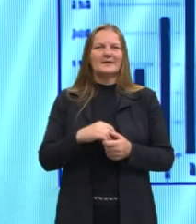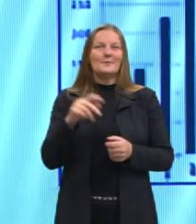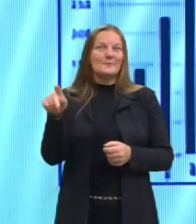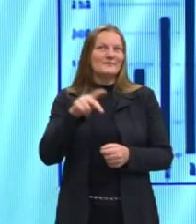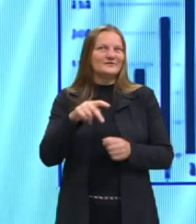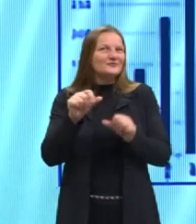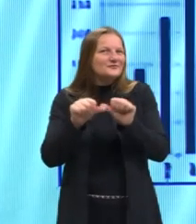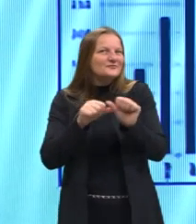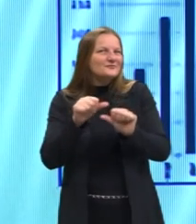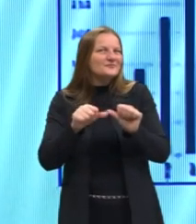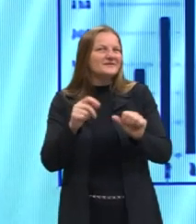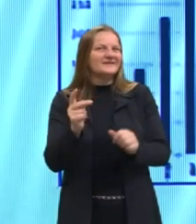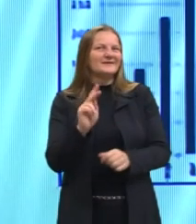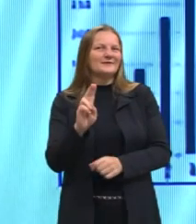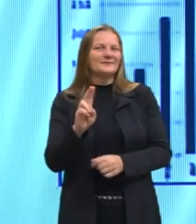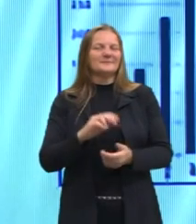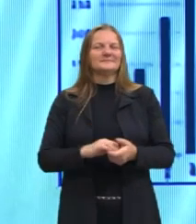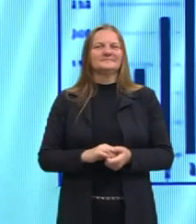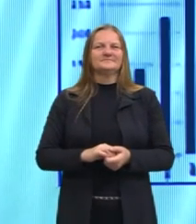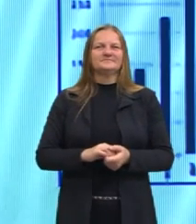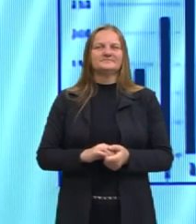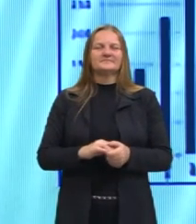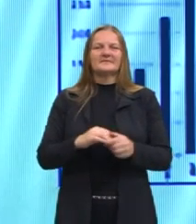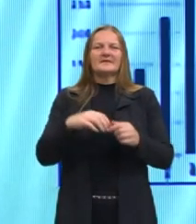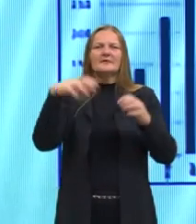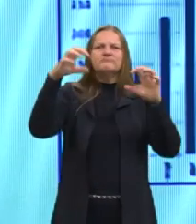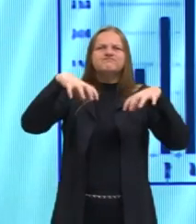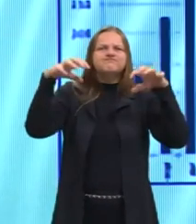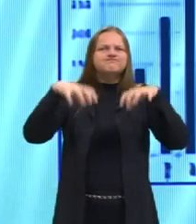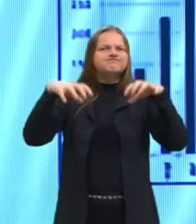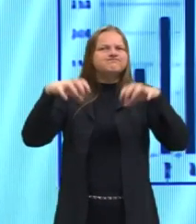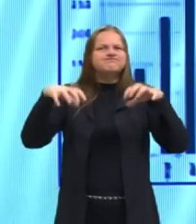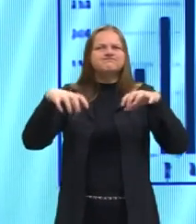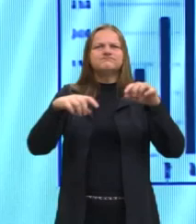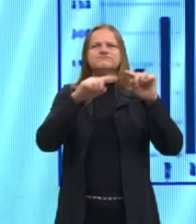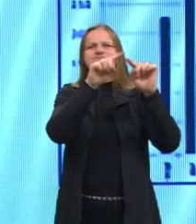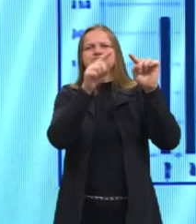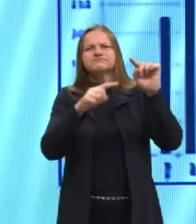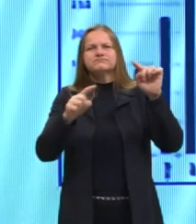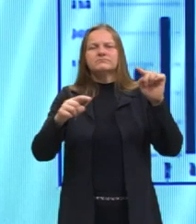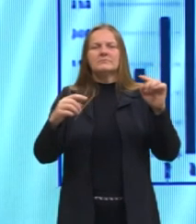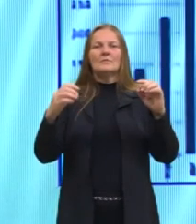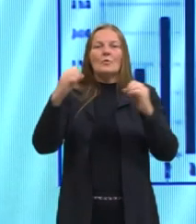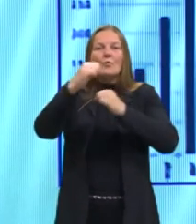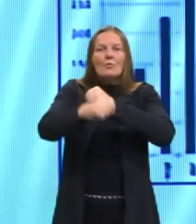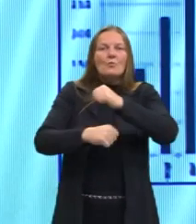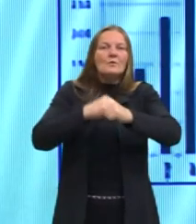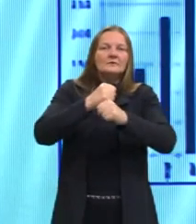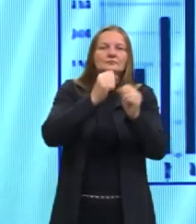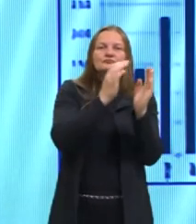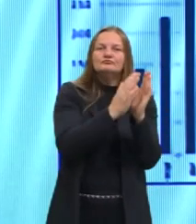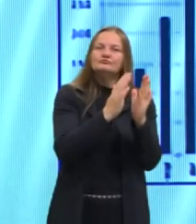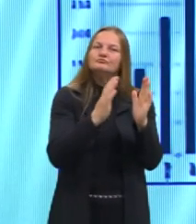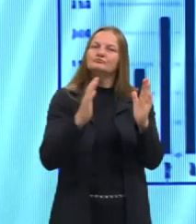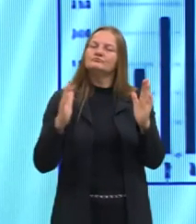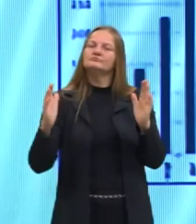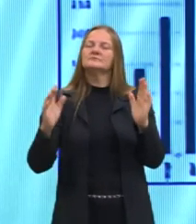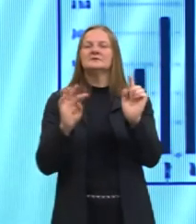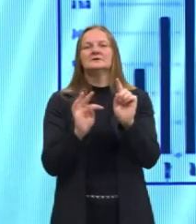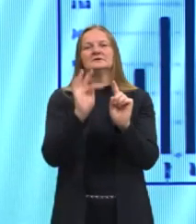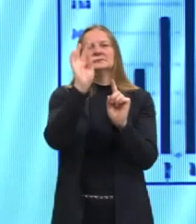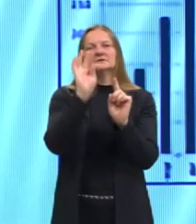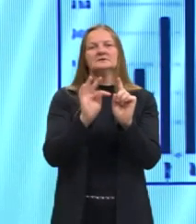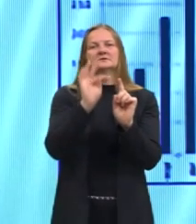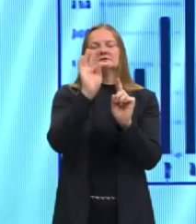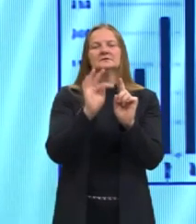tem que ser trocado então ele aqui Curitiba obras de mim hídrico né com a espalhado ano inteiro certa temperatura ela tem